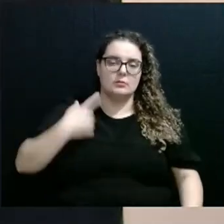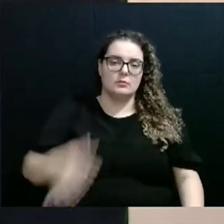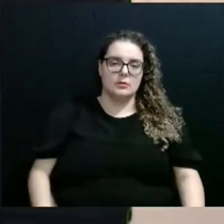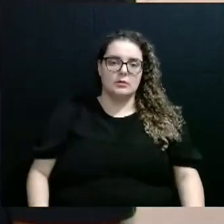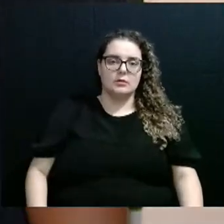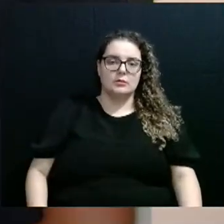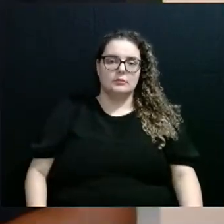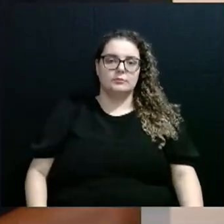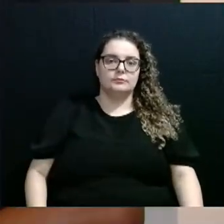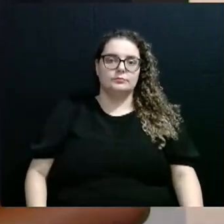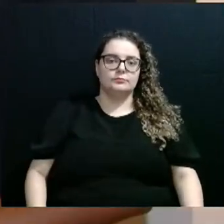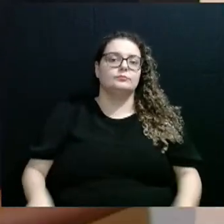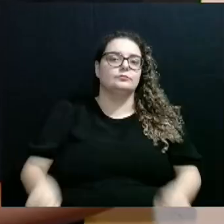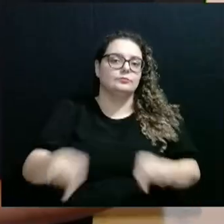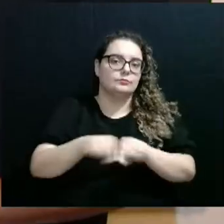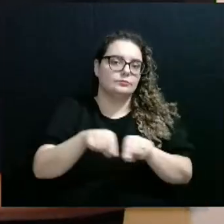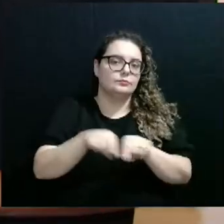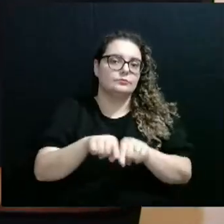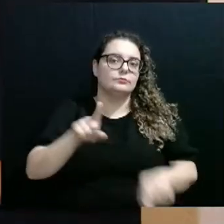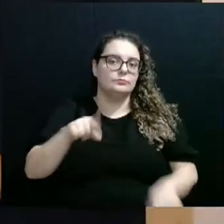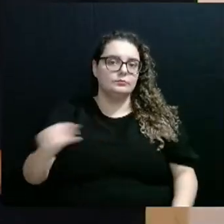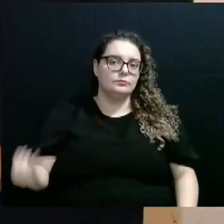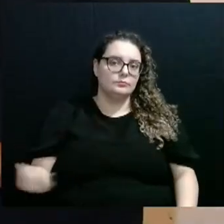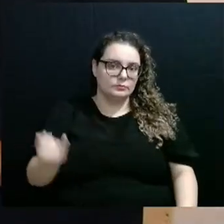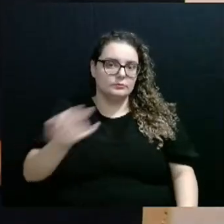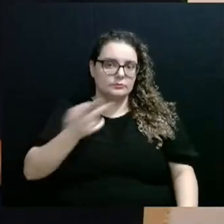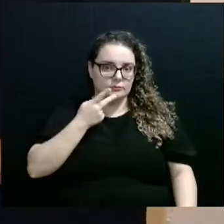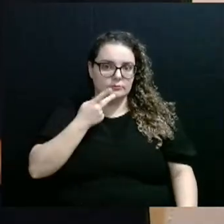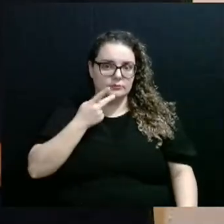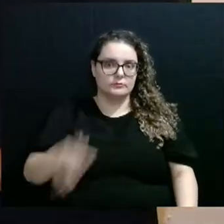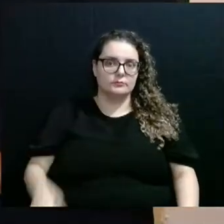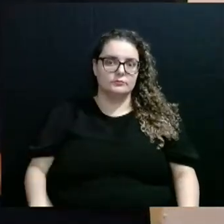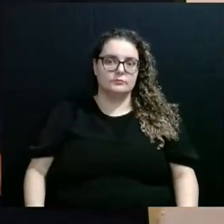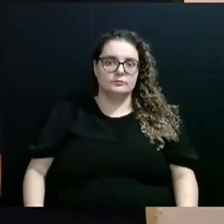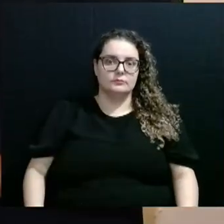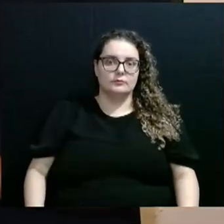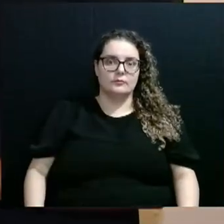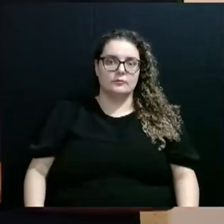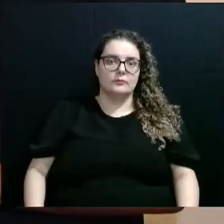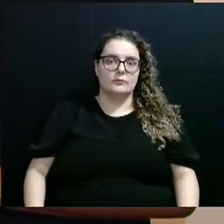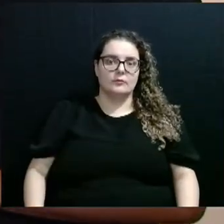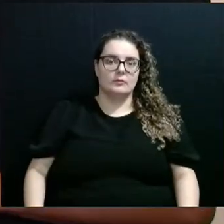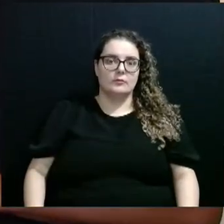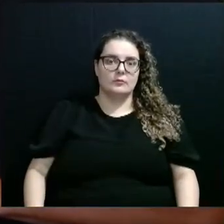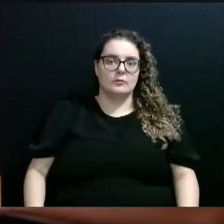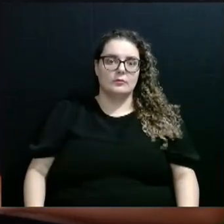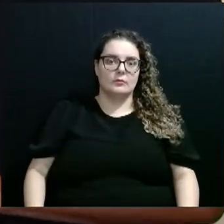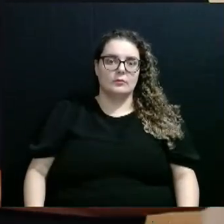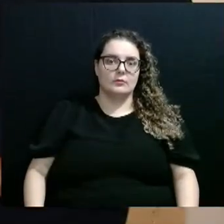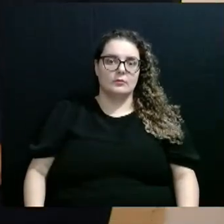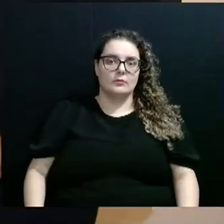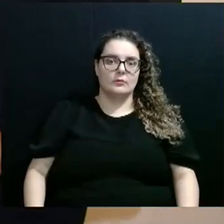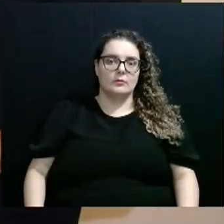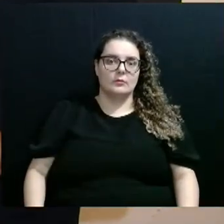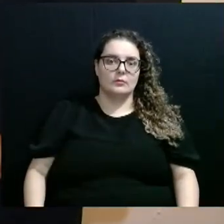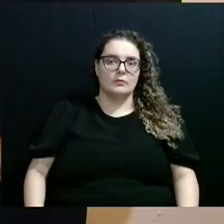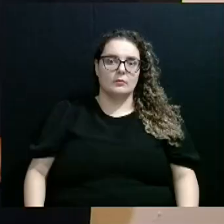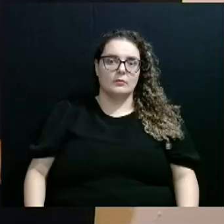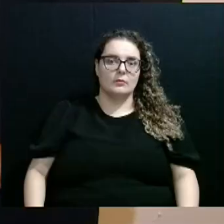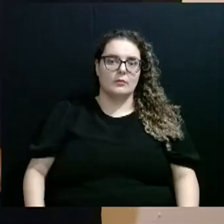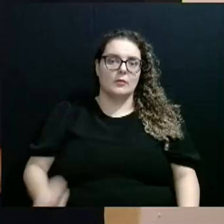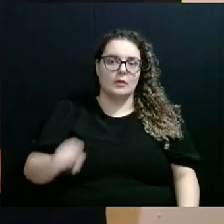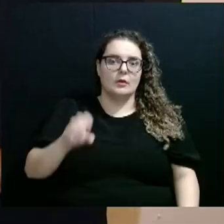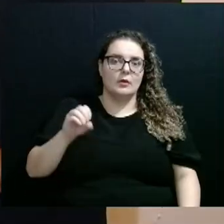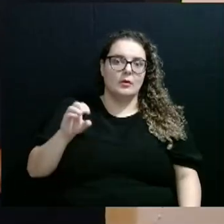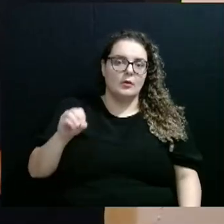uma questão que é super comentada sempre é a extinção de espécies. Estou lendo, inclusive, mais de 800 espécies se extinguiram